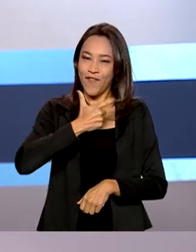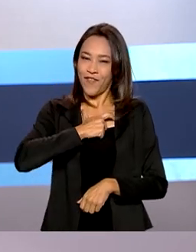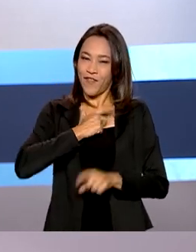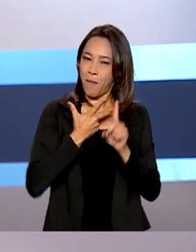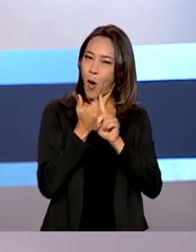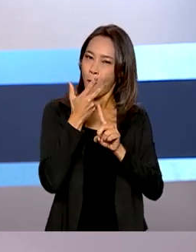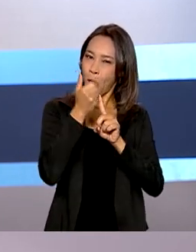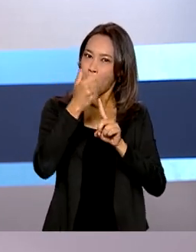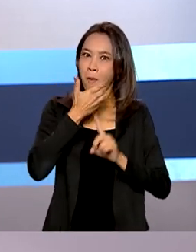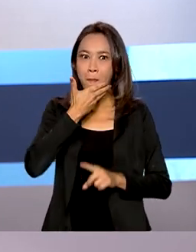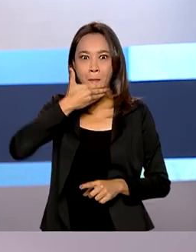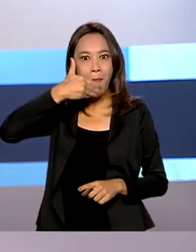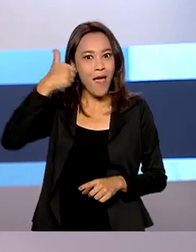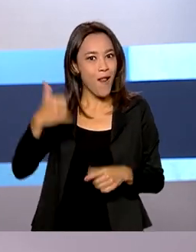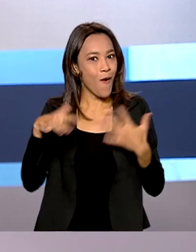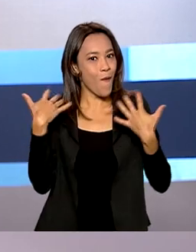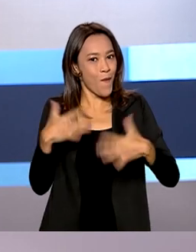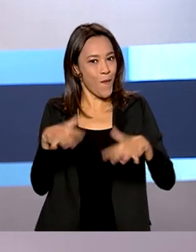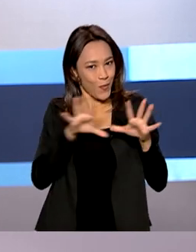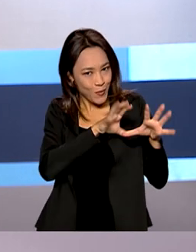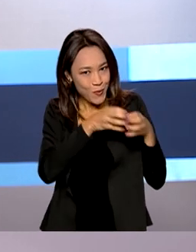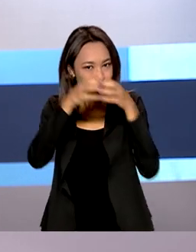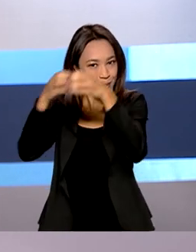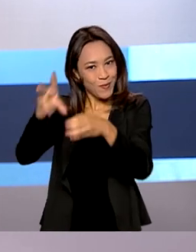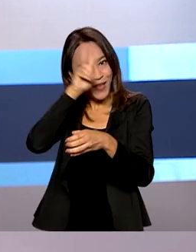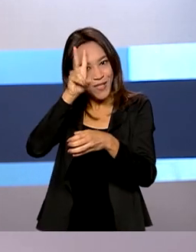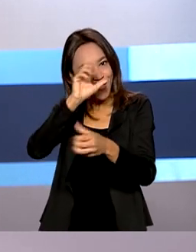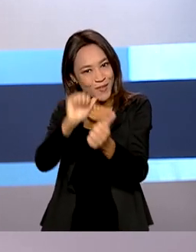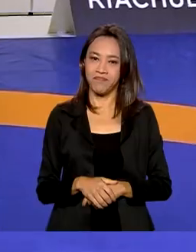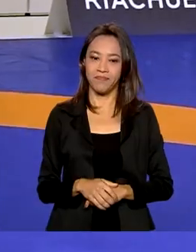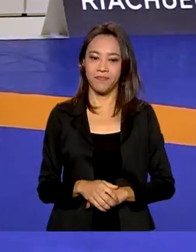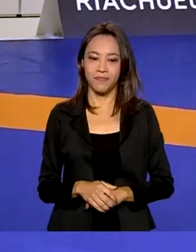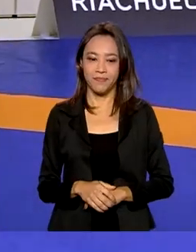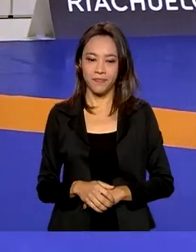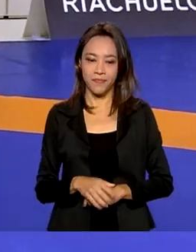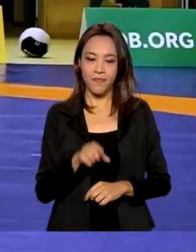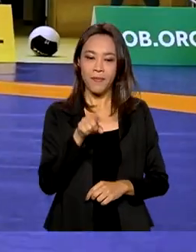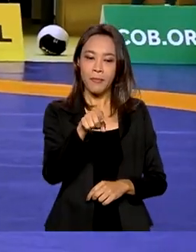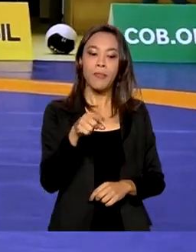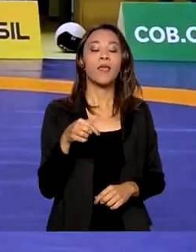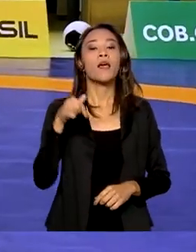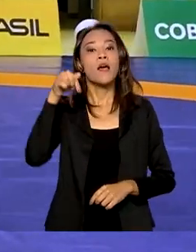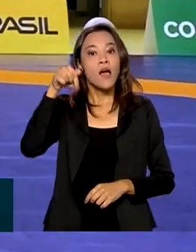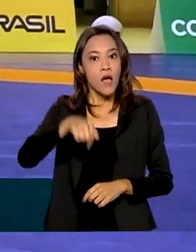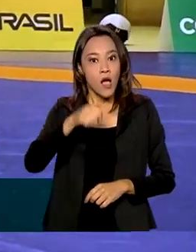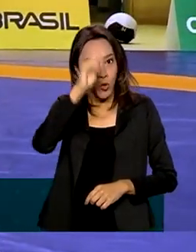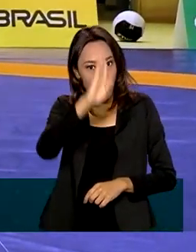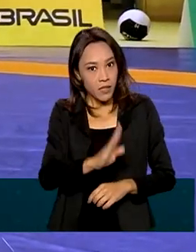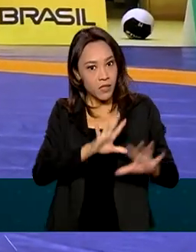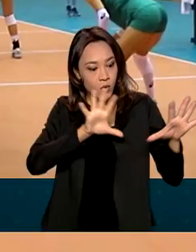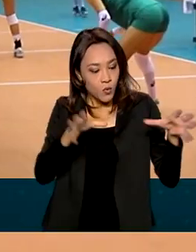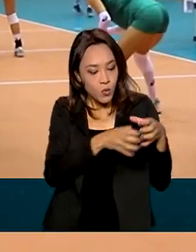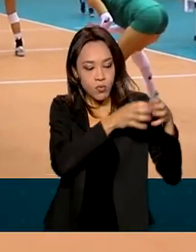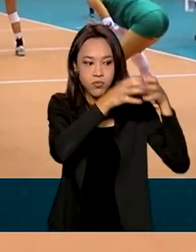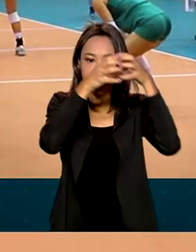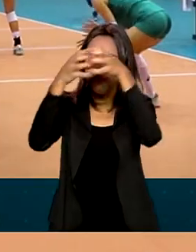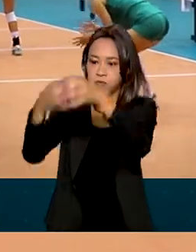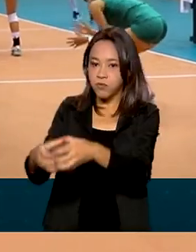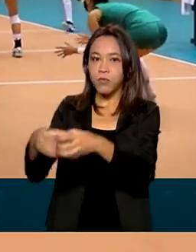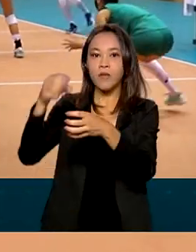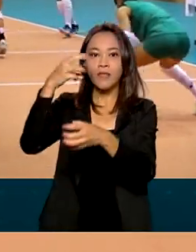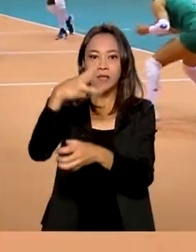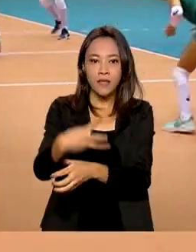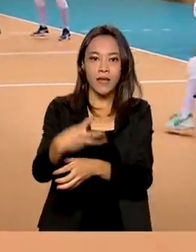o melhor resultado das nossas equipes na história dos Jogos. Nesta edição, a delegação brasileira conta com